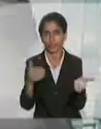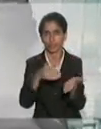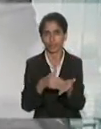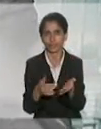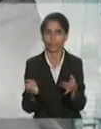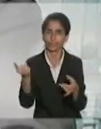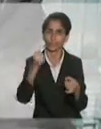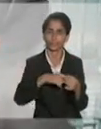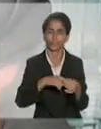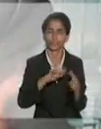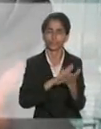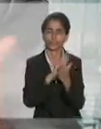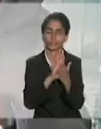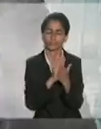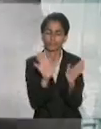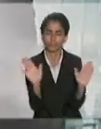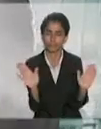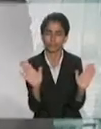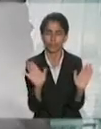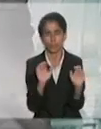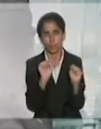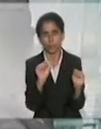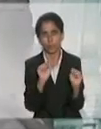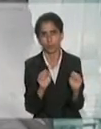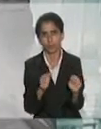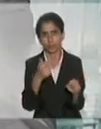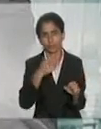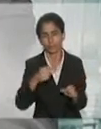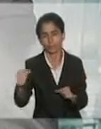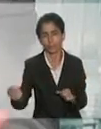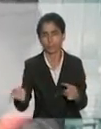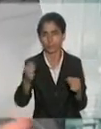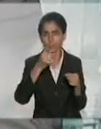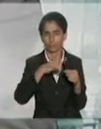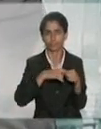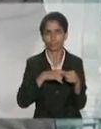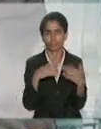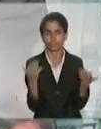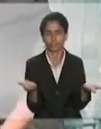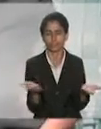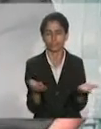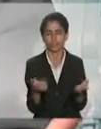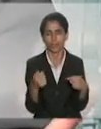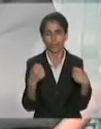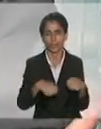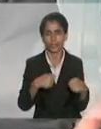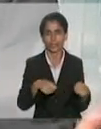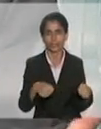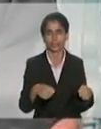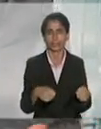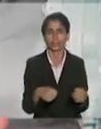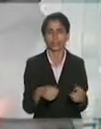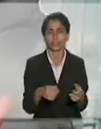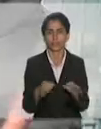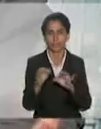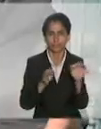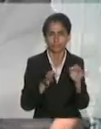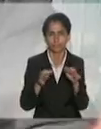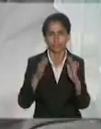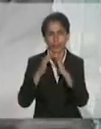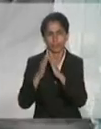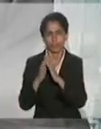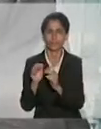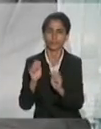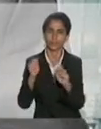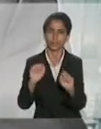não retornou. Tudo indica que retornará semana que vem. Então, há necessidade, para você arrumar a casa, de